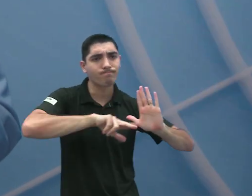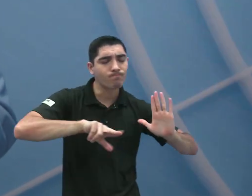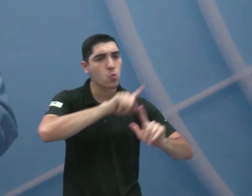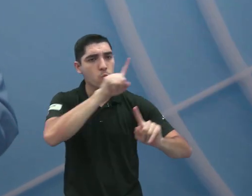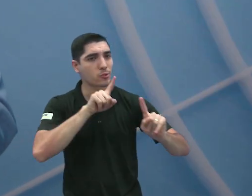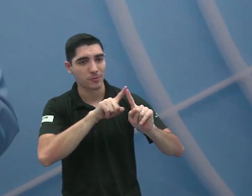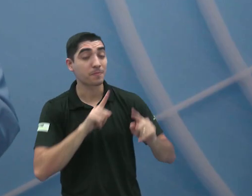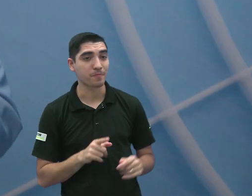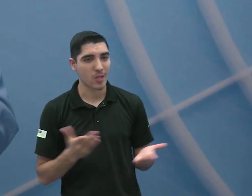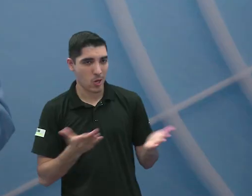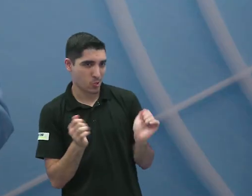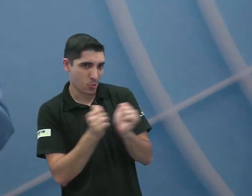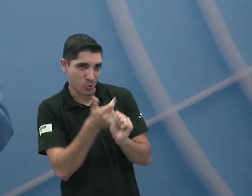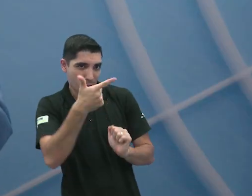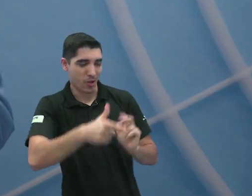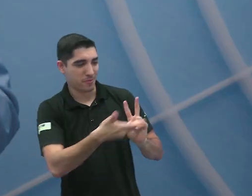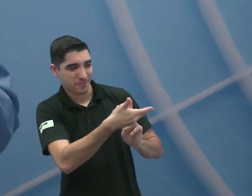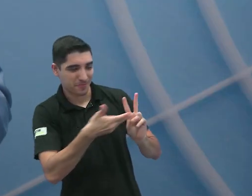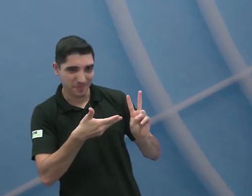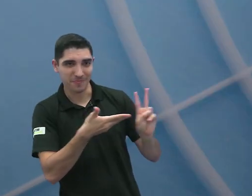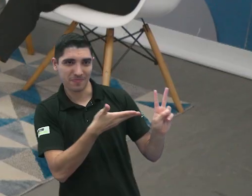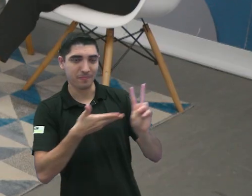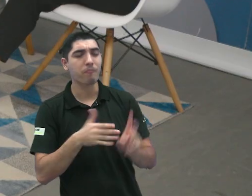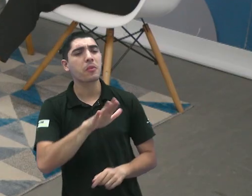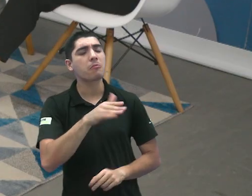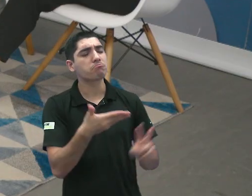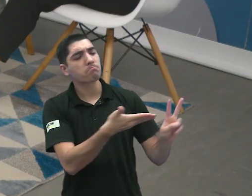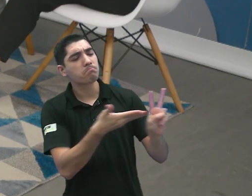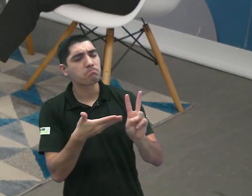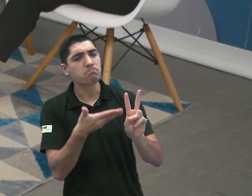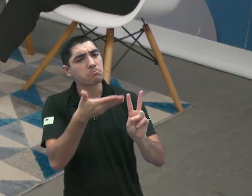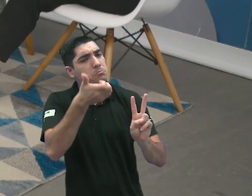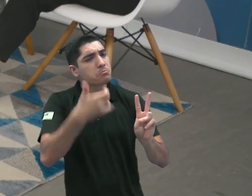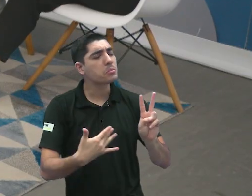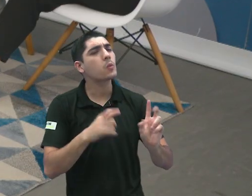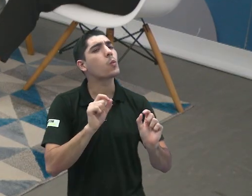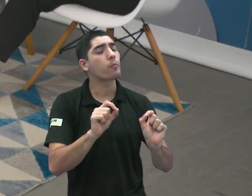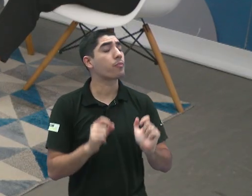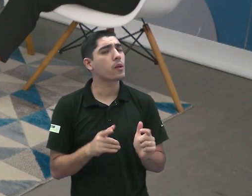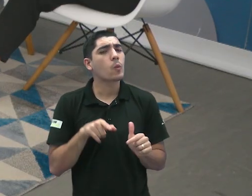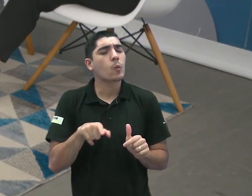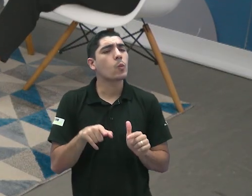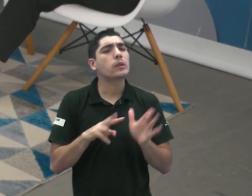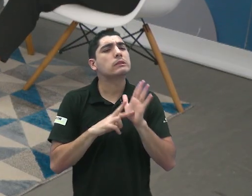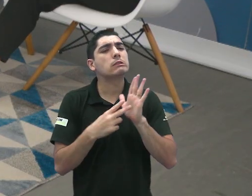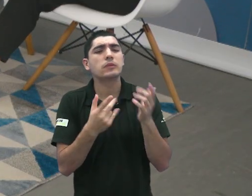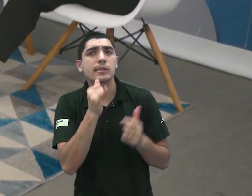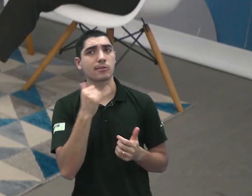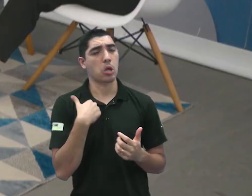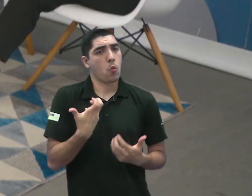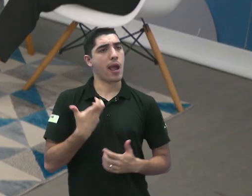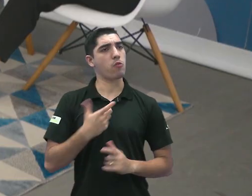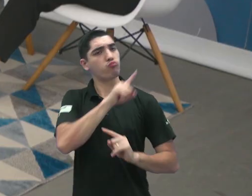voltar aqui com as nossas entrevistadas. Eu quero saber de vocês, de fato, né, o que significa ter um